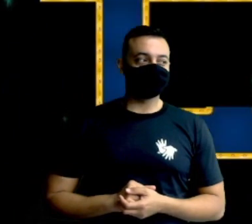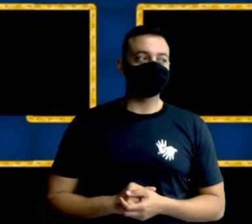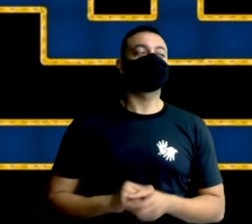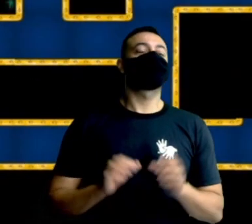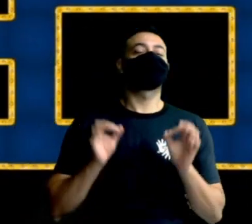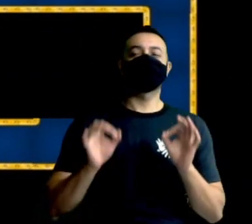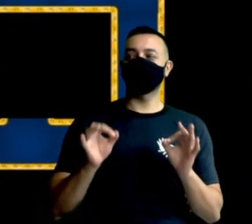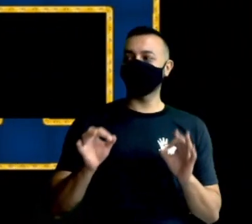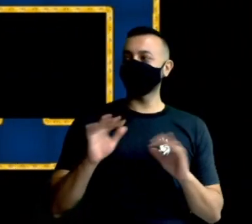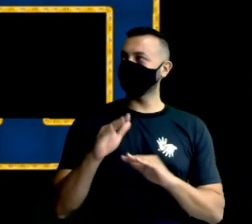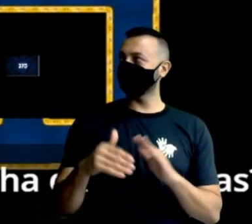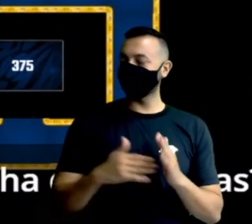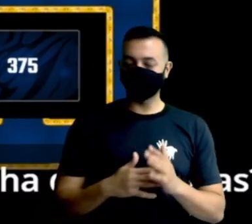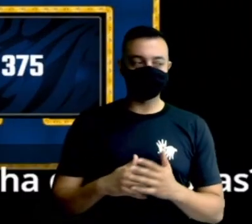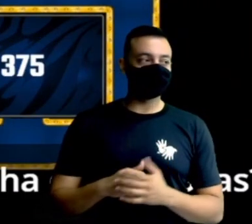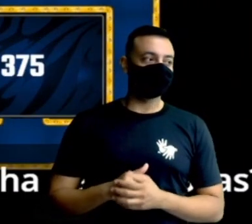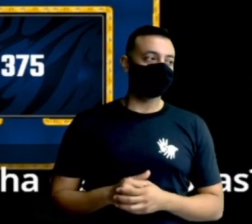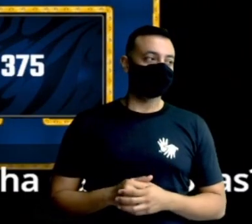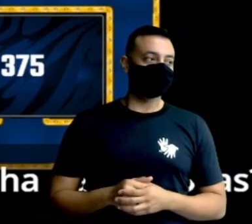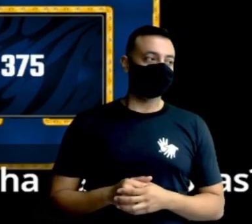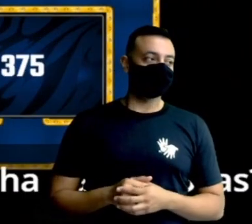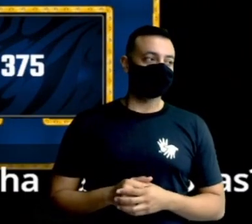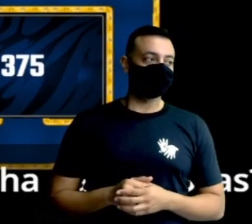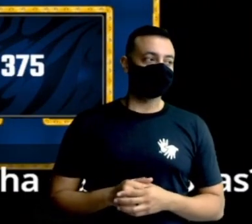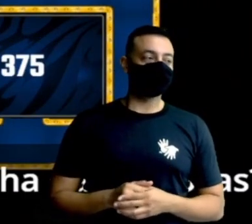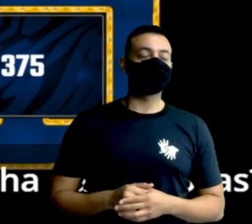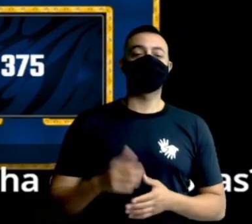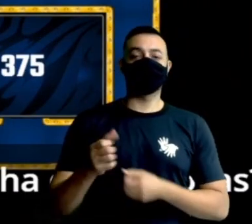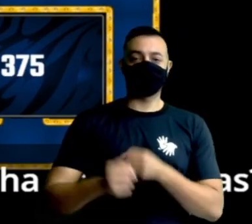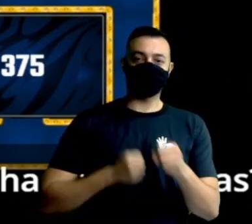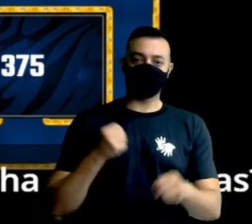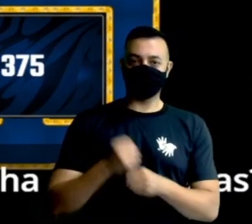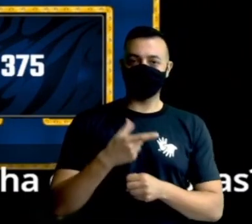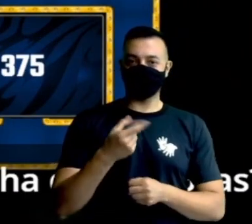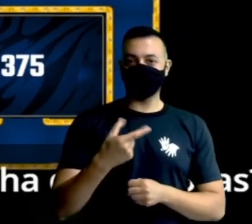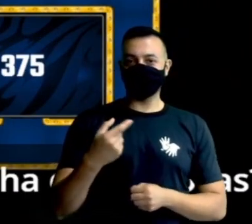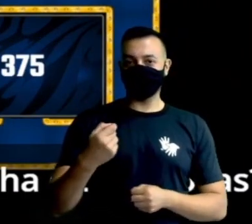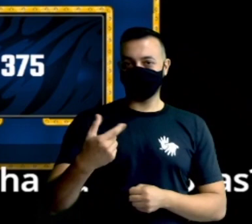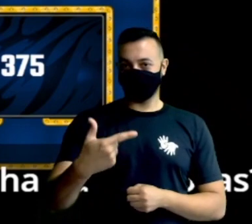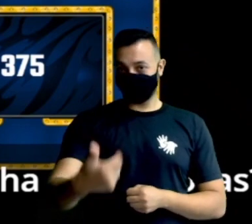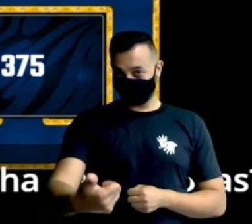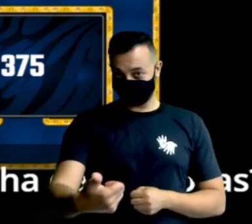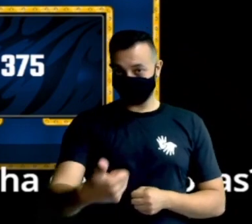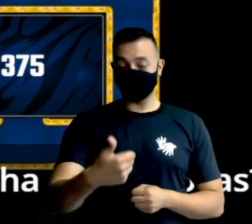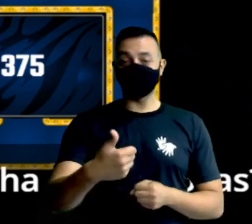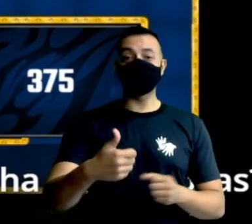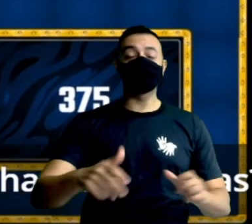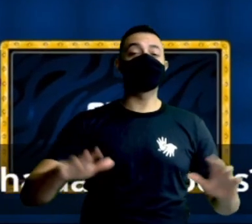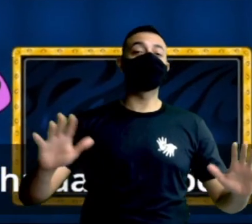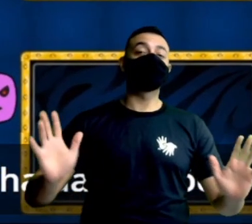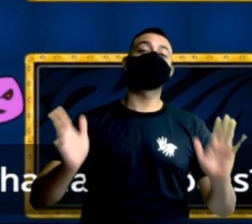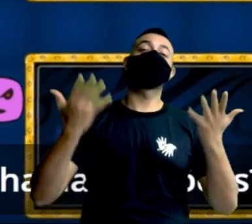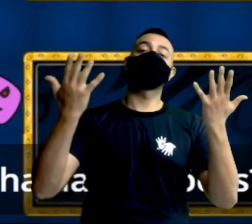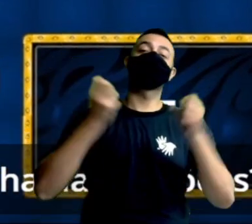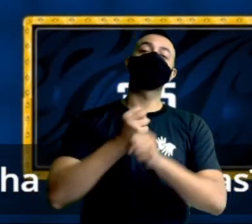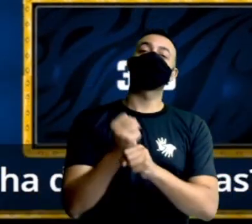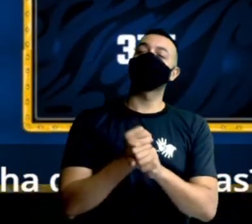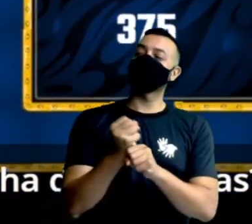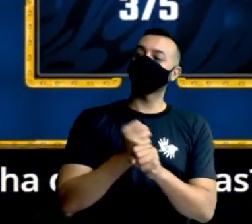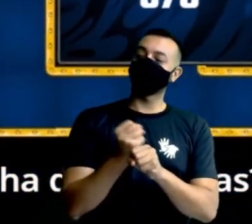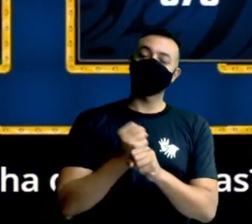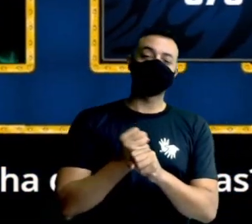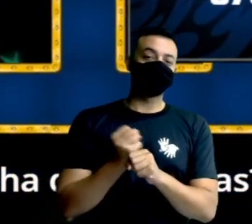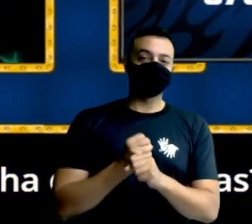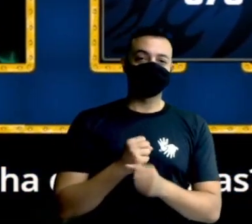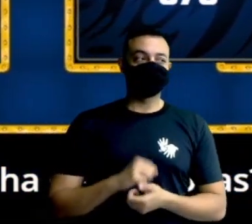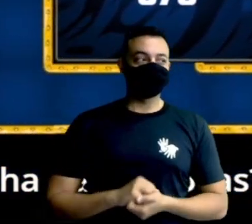Tá acertando tudo. Este ano, 2021, comemoramos quantos anos da